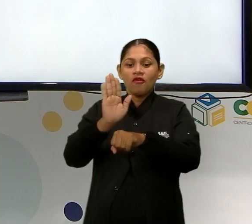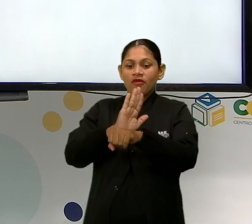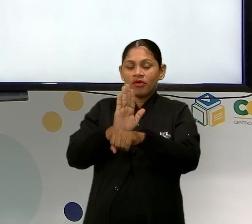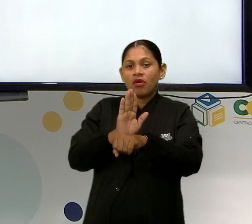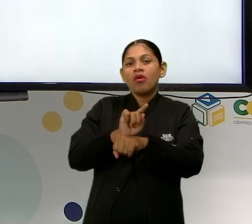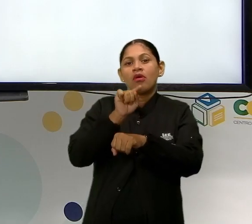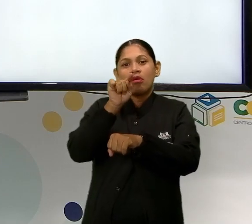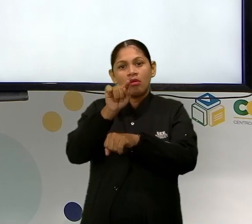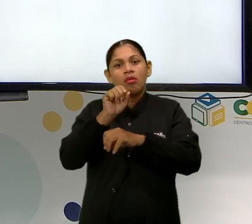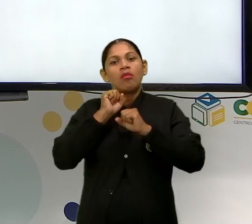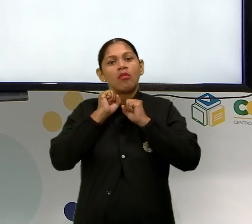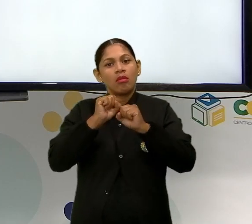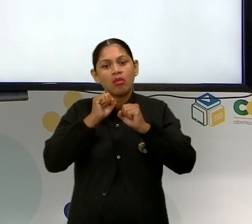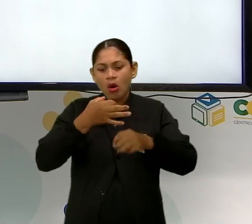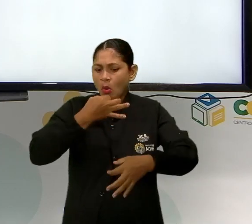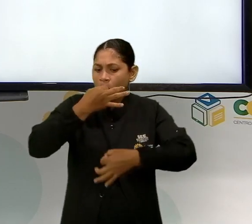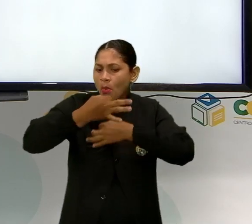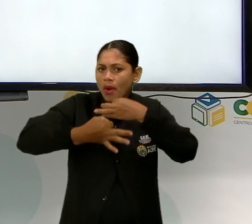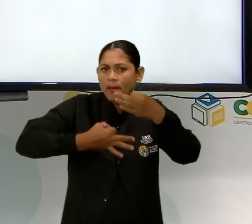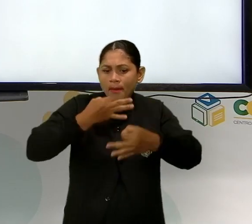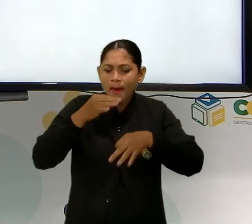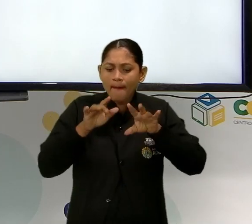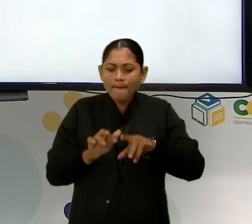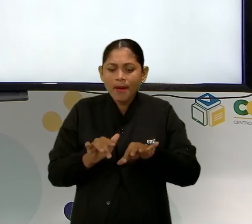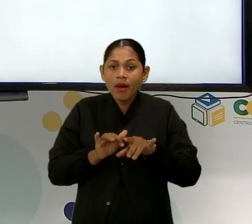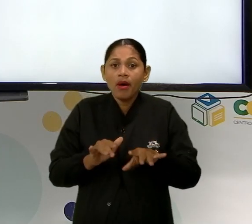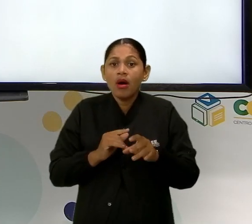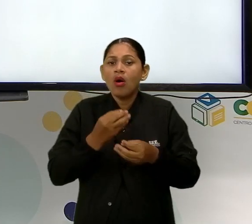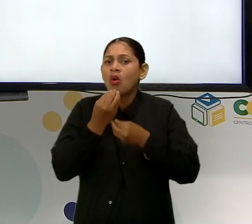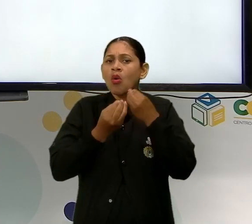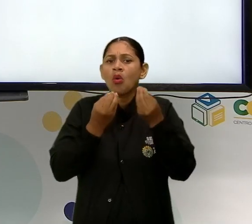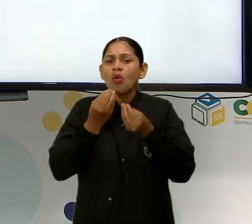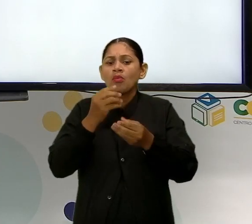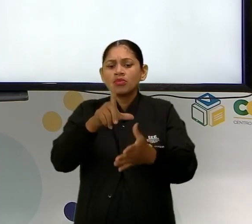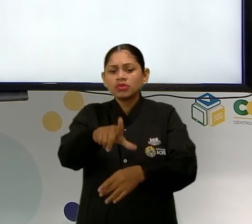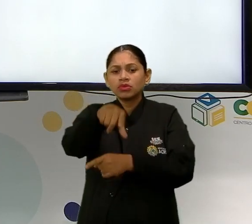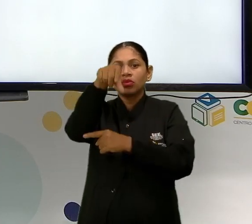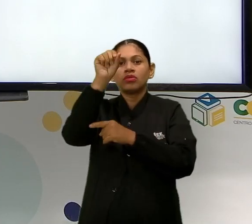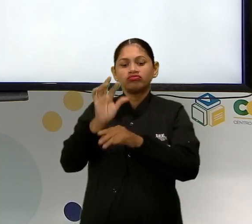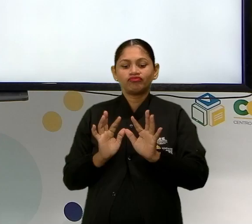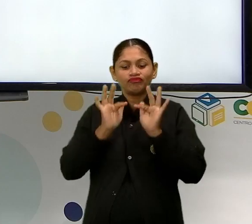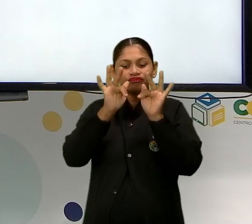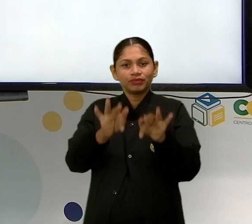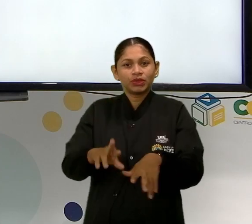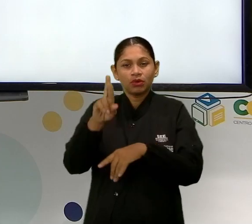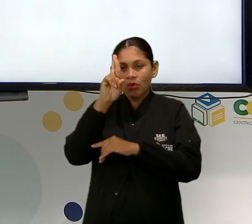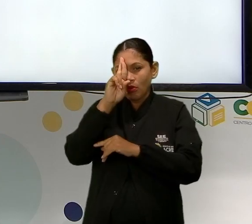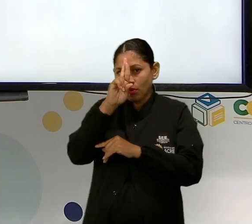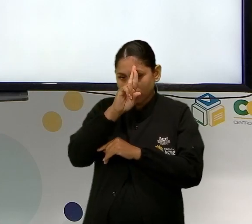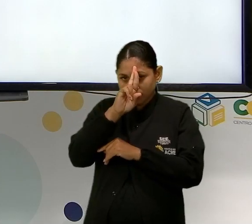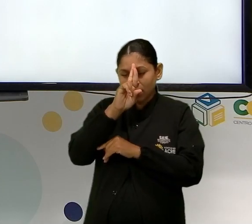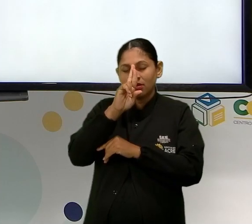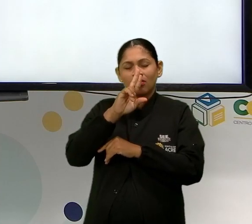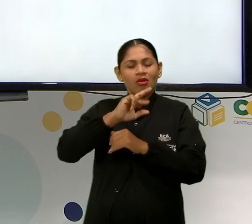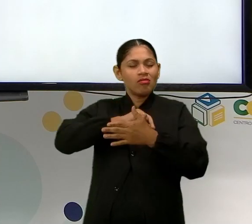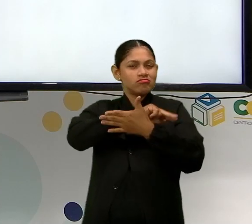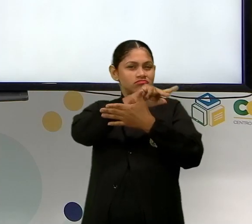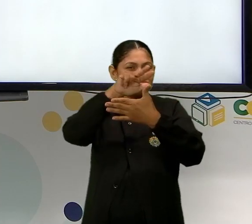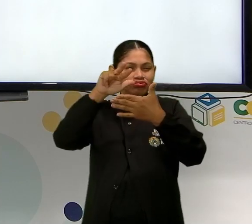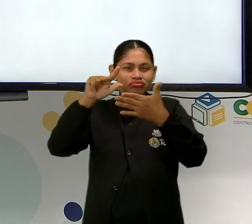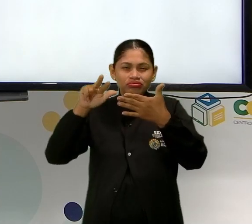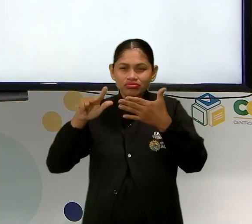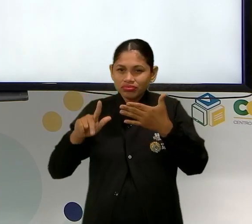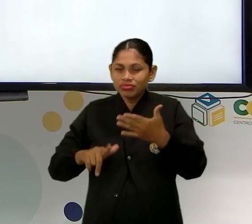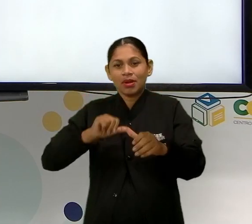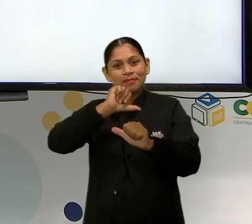o enredo, escolher qual vai ser o final da história. Então, muitas mudanças aconteceram até aqui. Mas eu